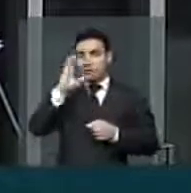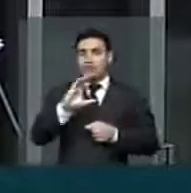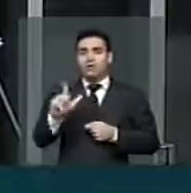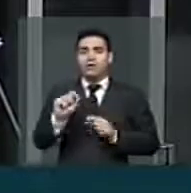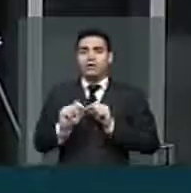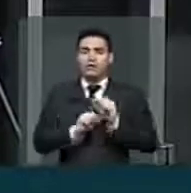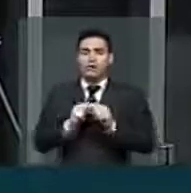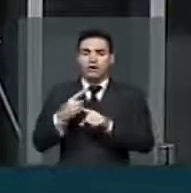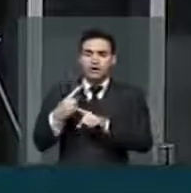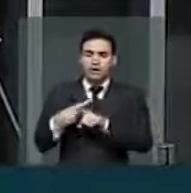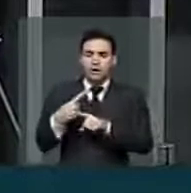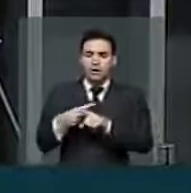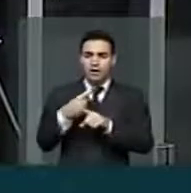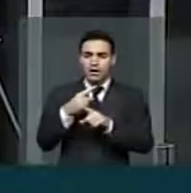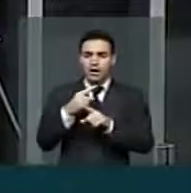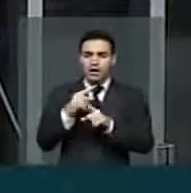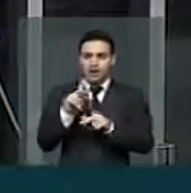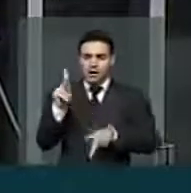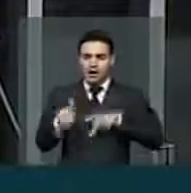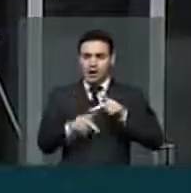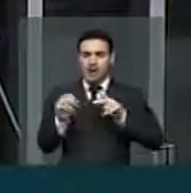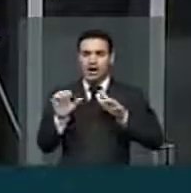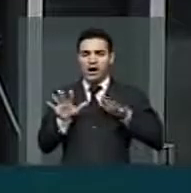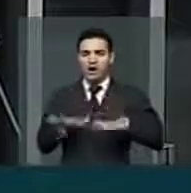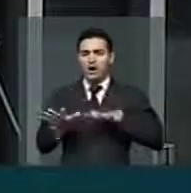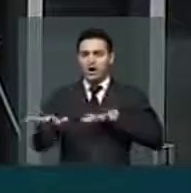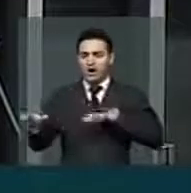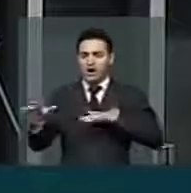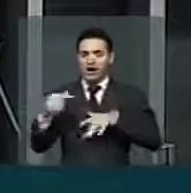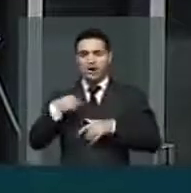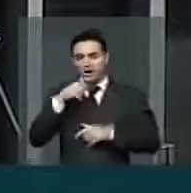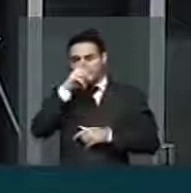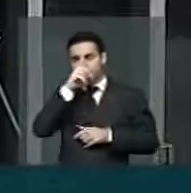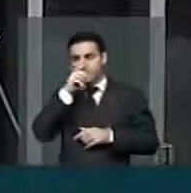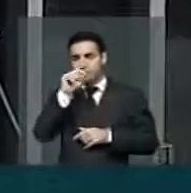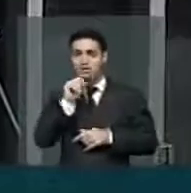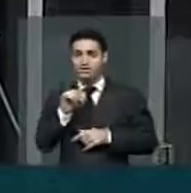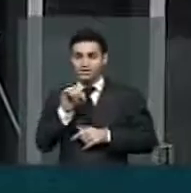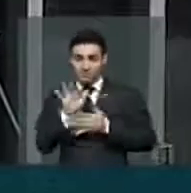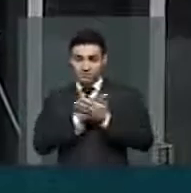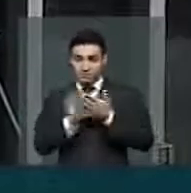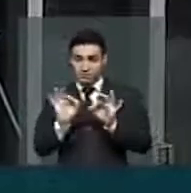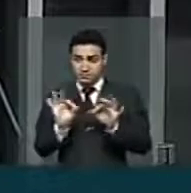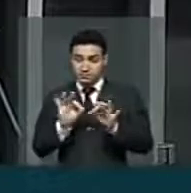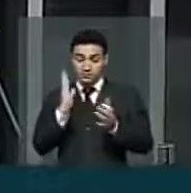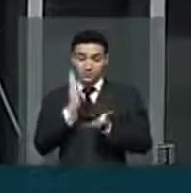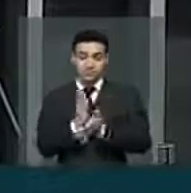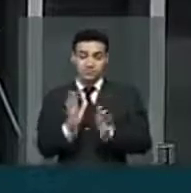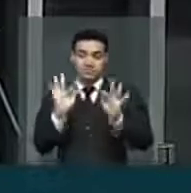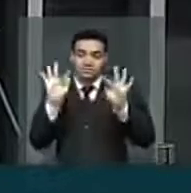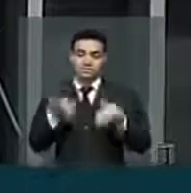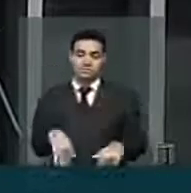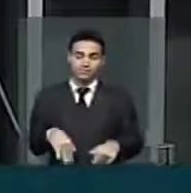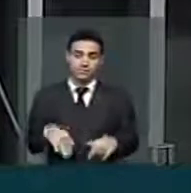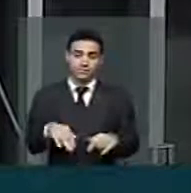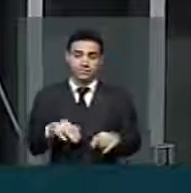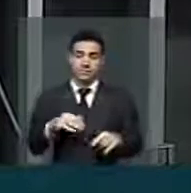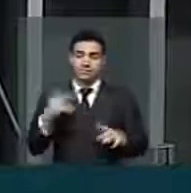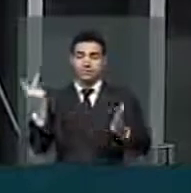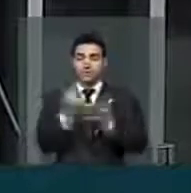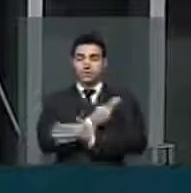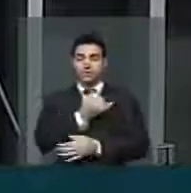dessas mobilizações, sob o grande risco de acabarmos incorrendo em erros